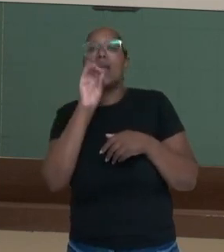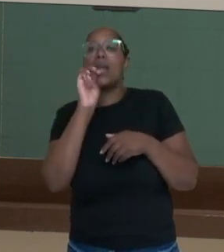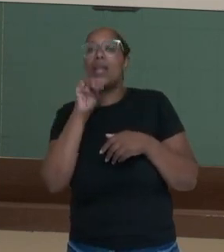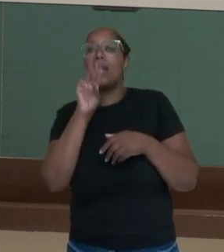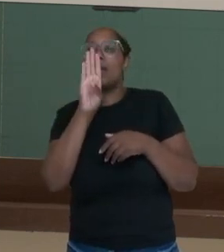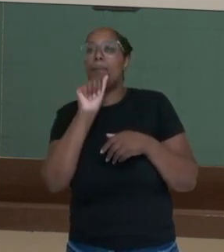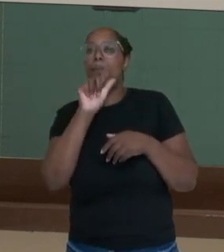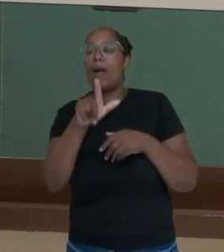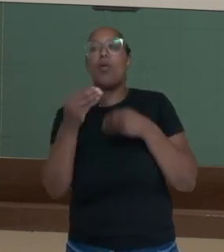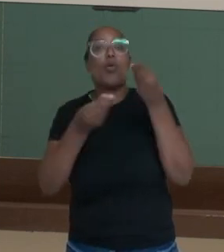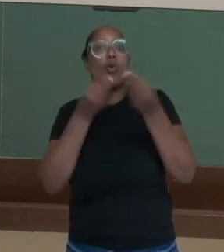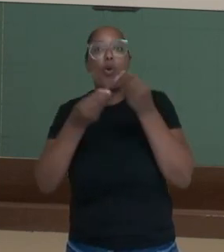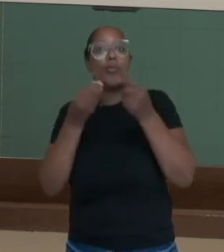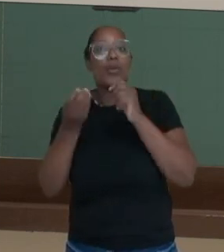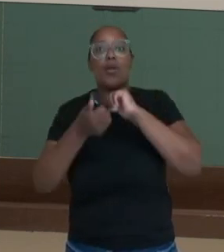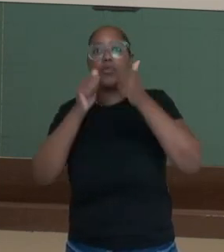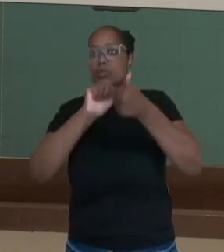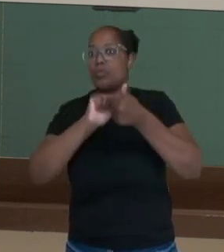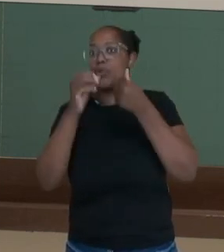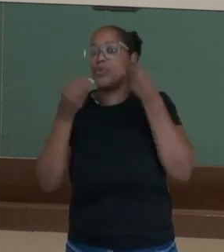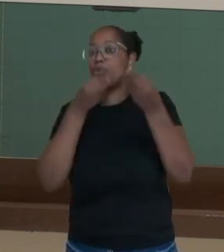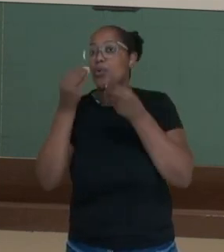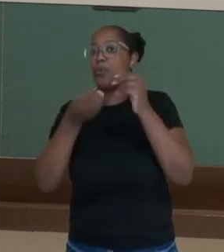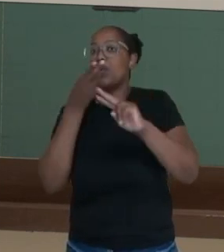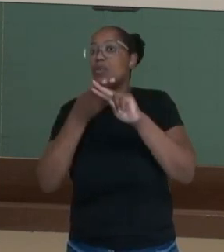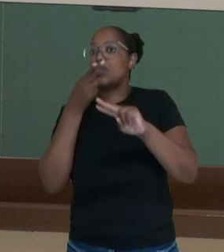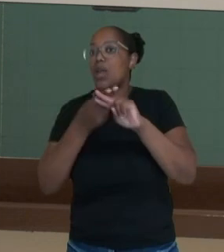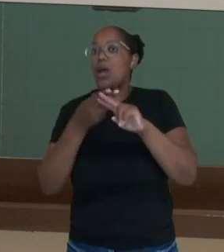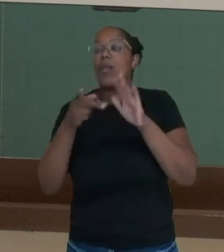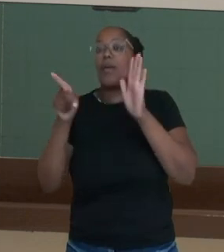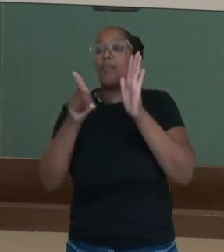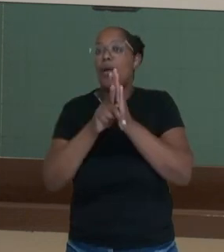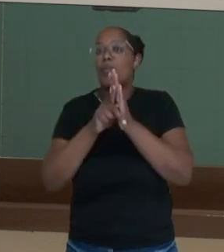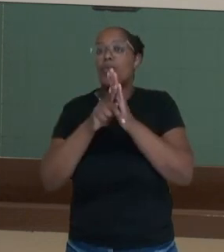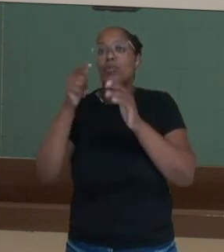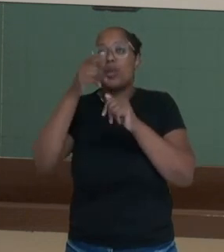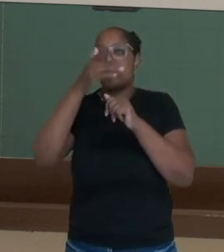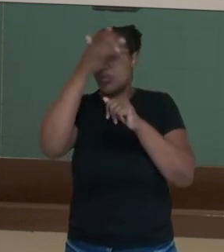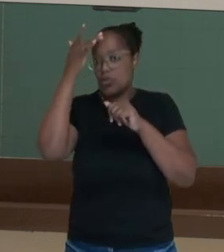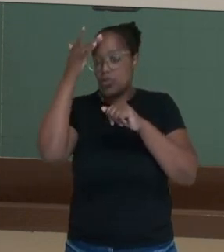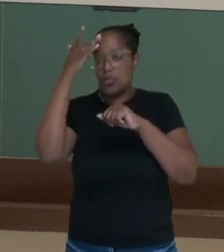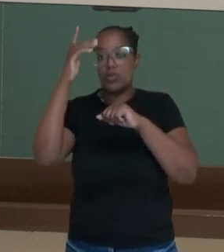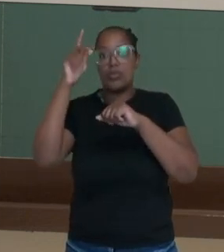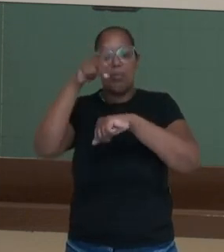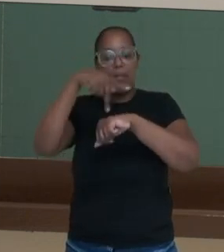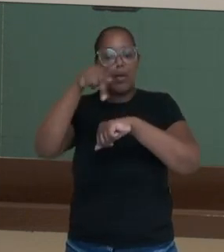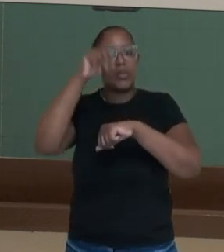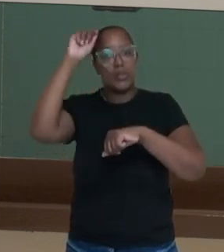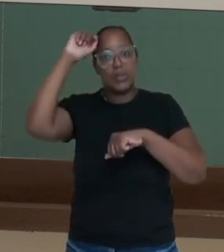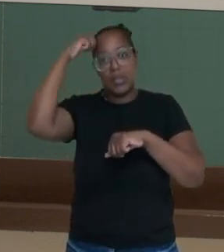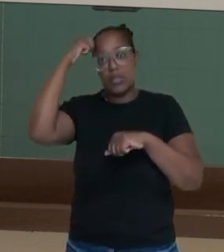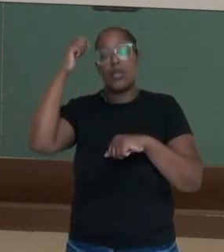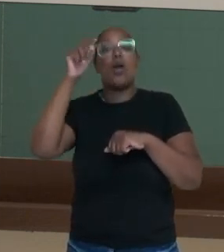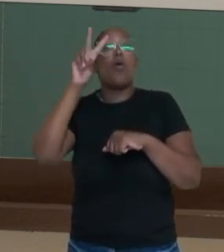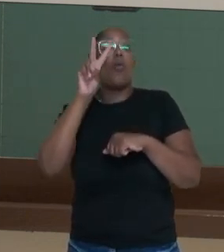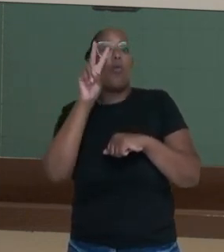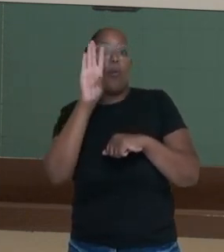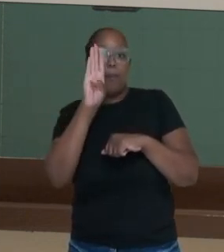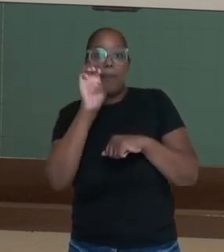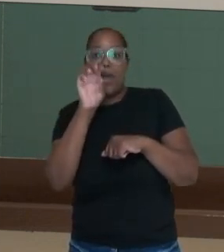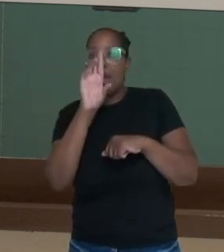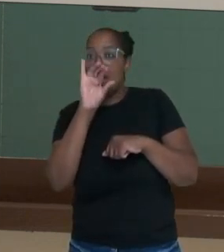atual e o modo de tocar são construções dos afrodescendentes brasileiros, apesar do berimbau ter vindo, né, com